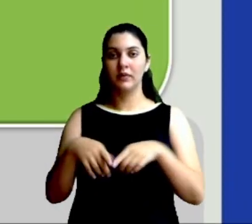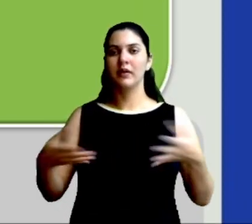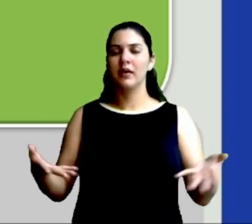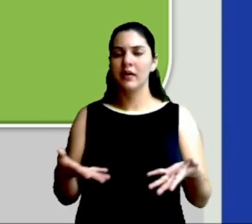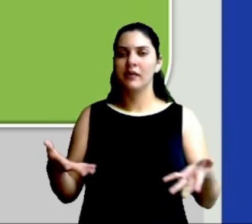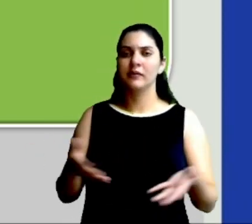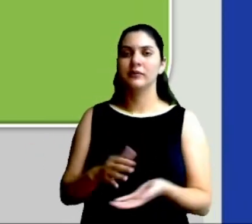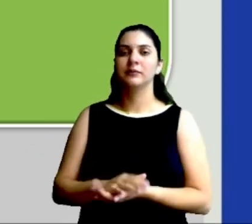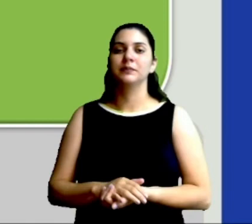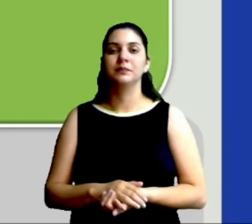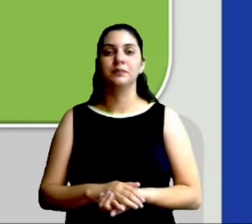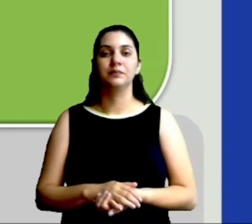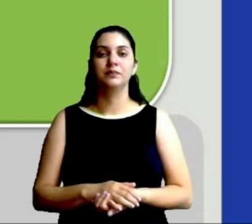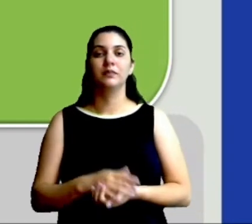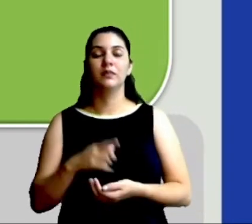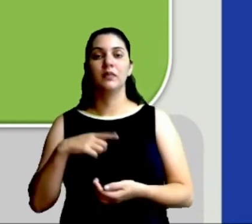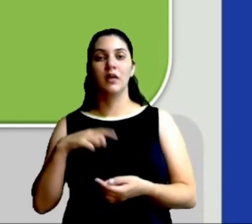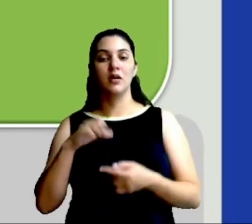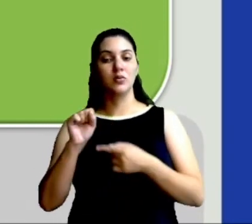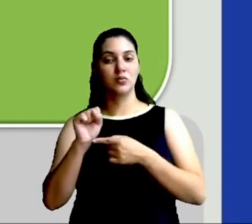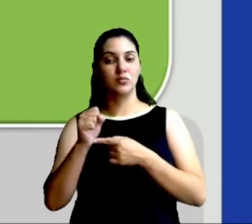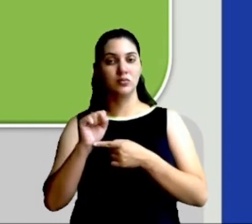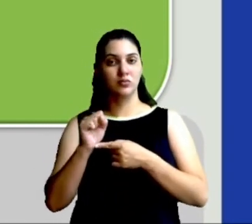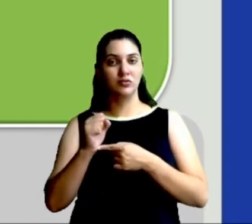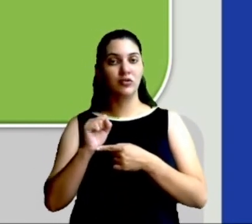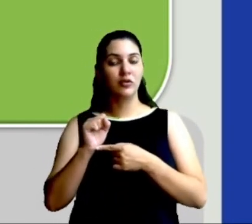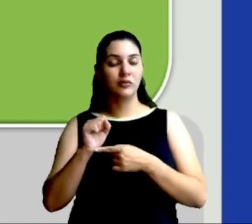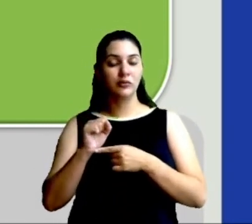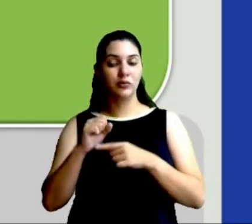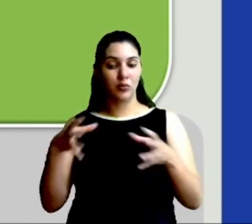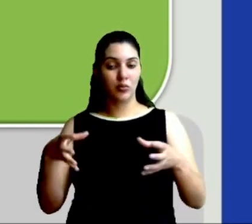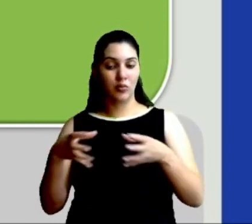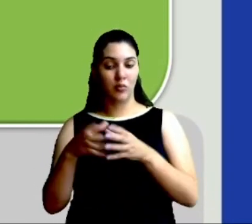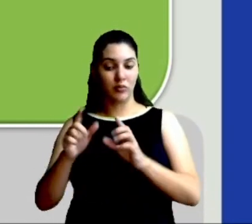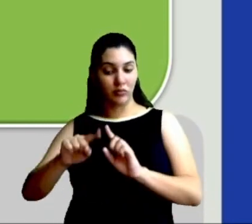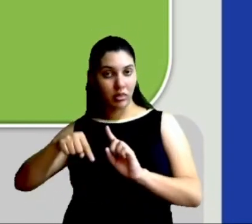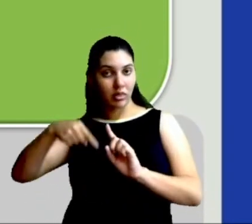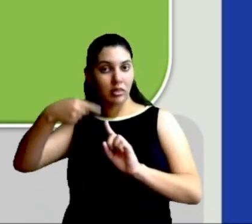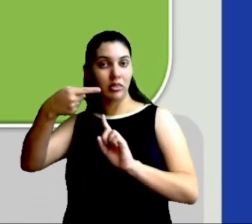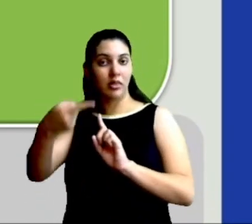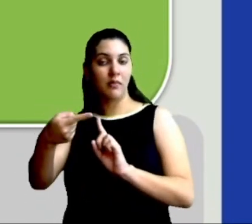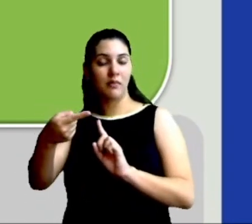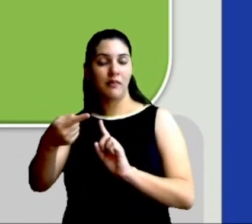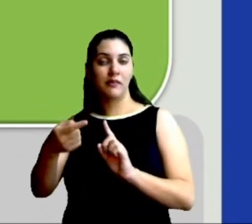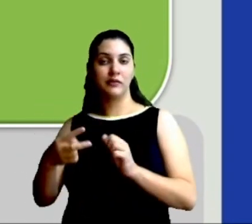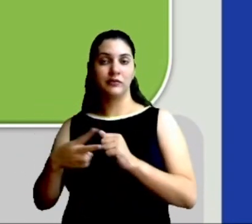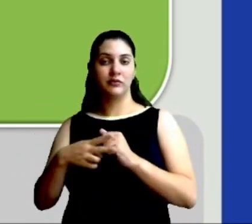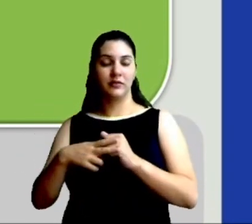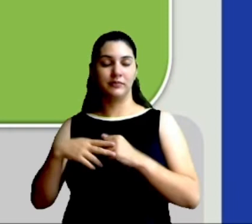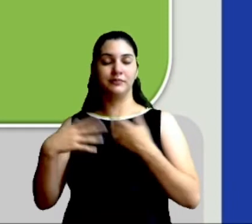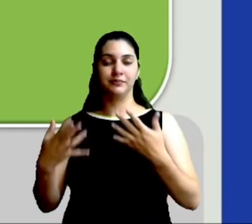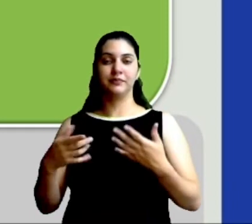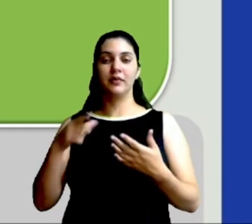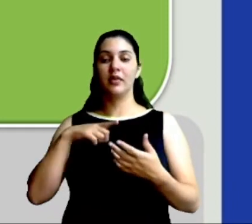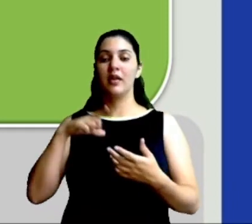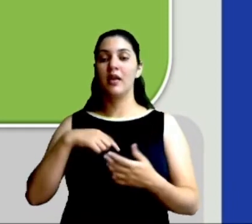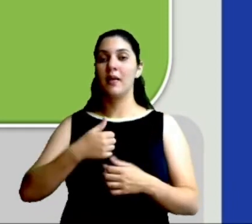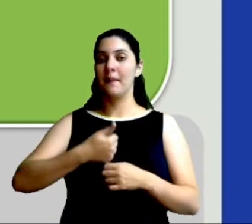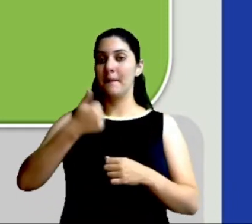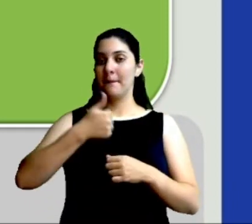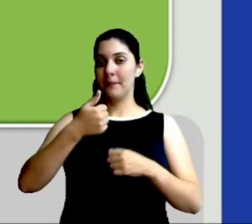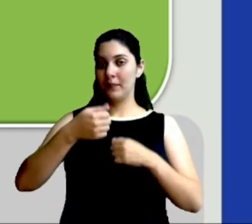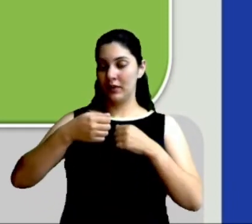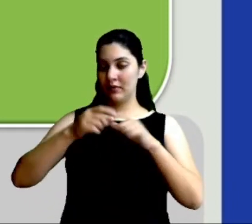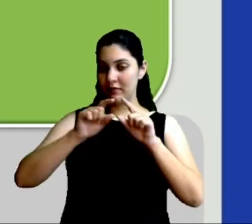gente, sujeito composto depois do verbo. E aí? Minha primeira frase aí, ela teve um